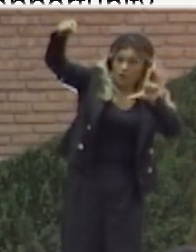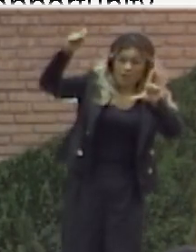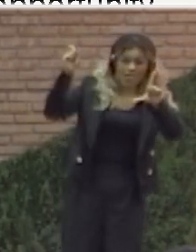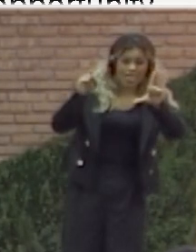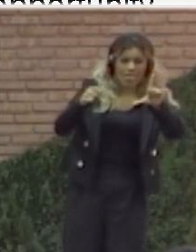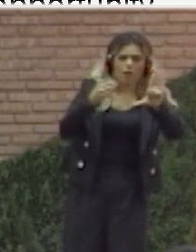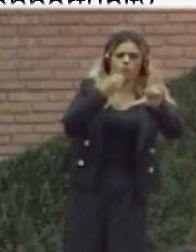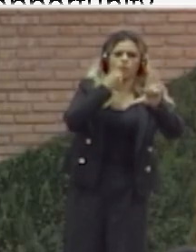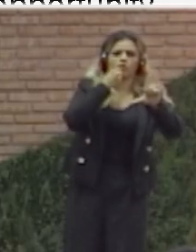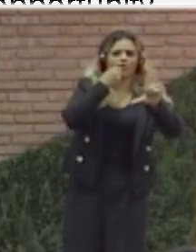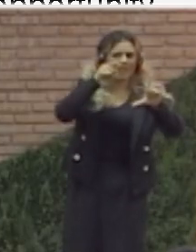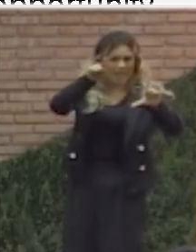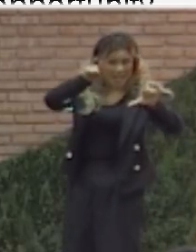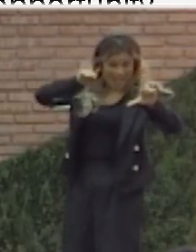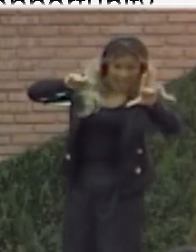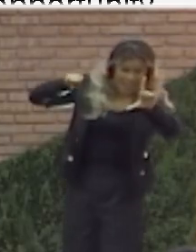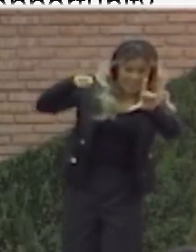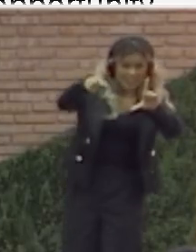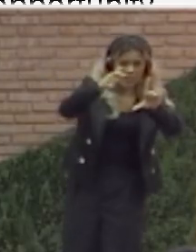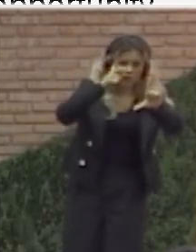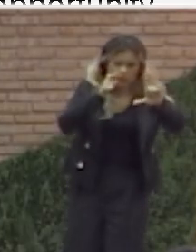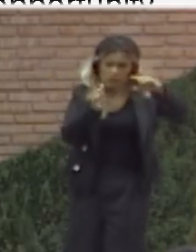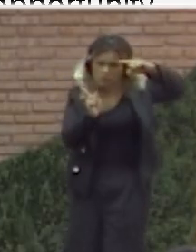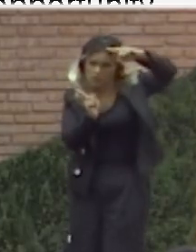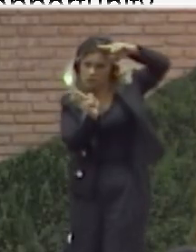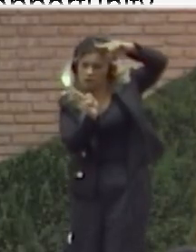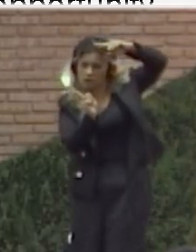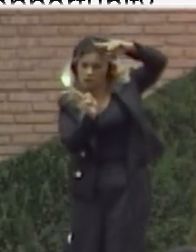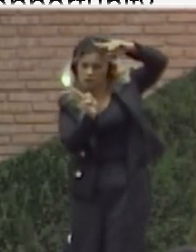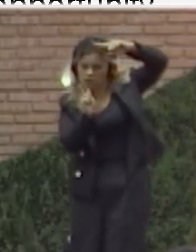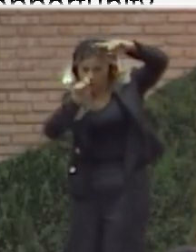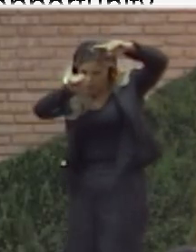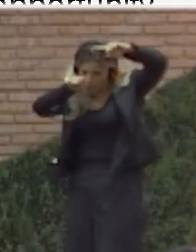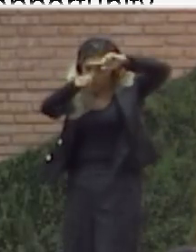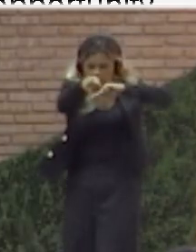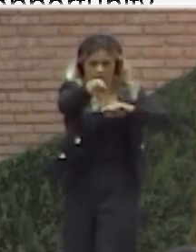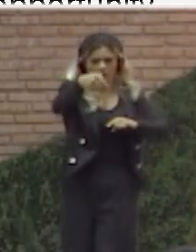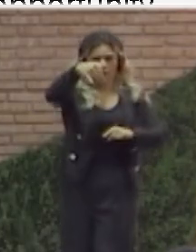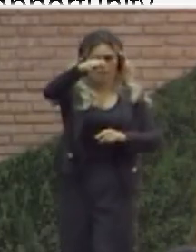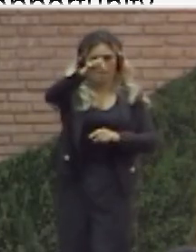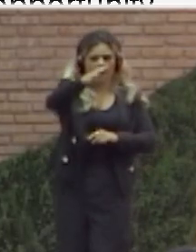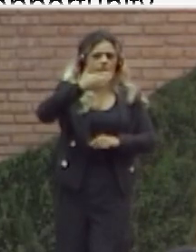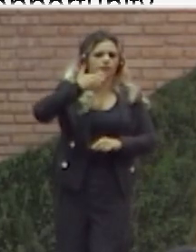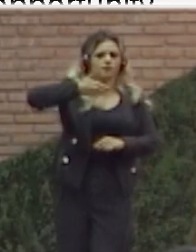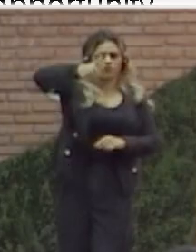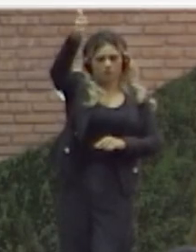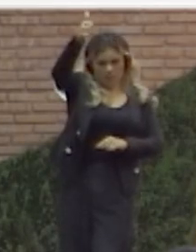oportunidade. É aqui, nesse gap, que a Macy vai ser melhor que todo mundo.